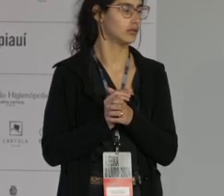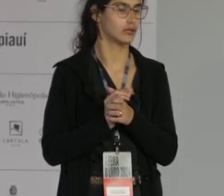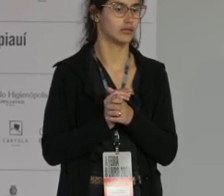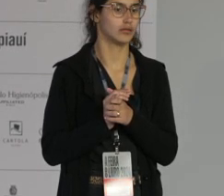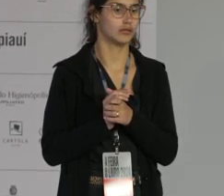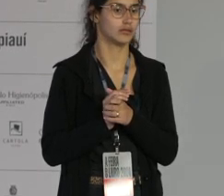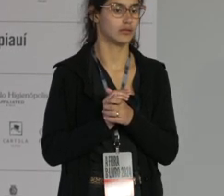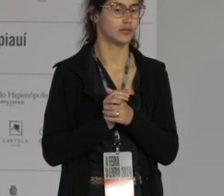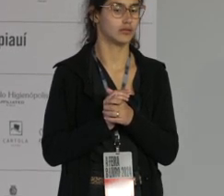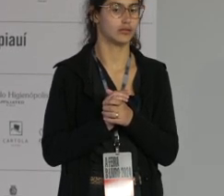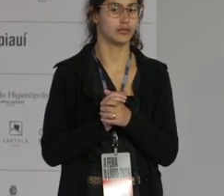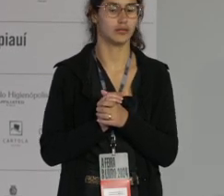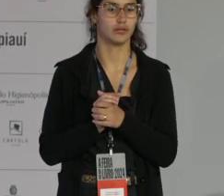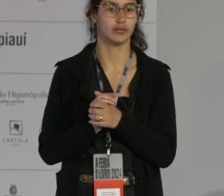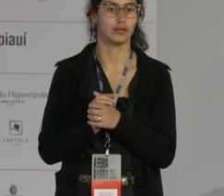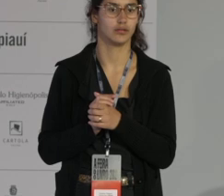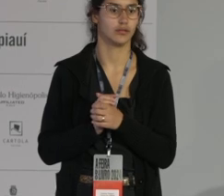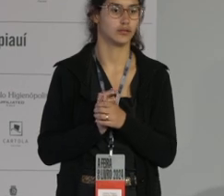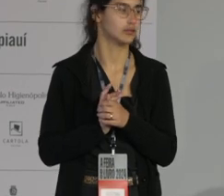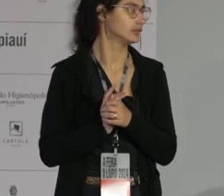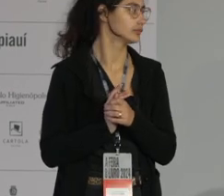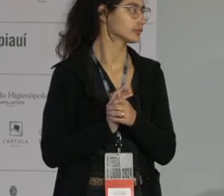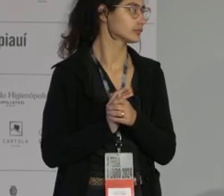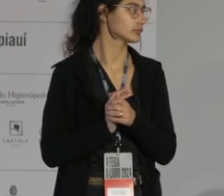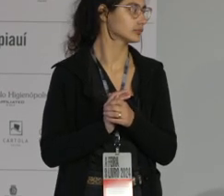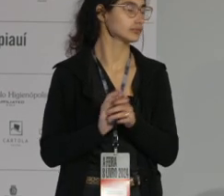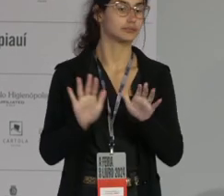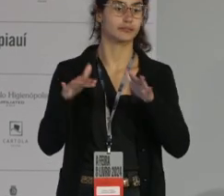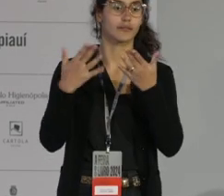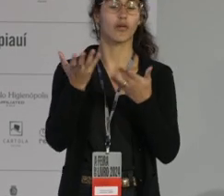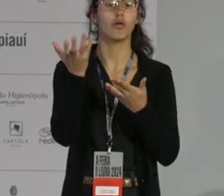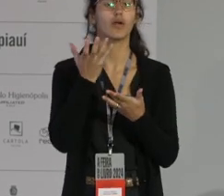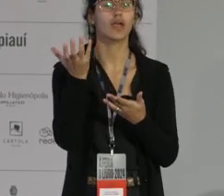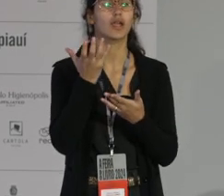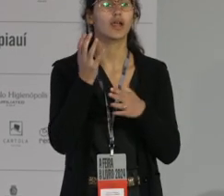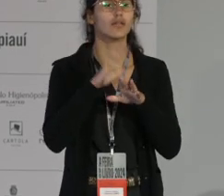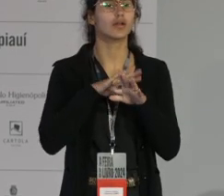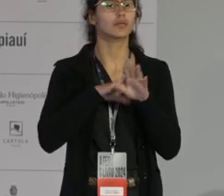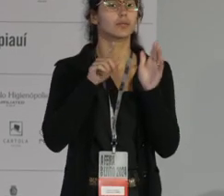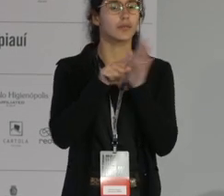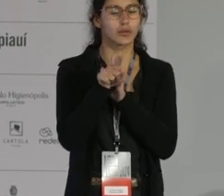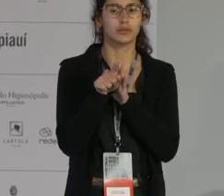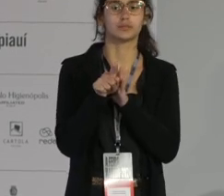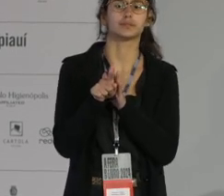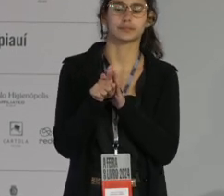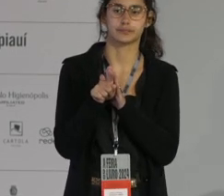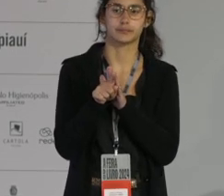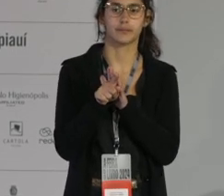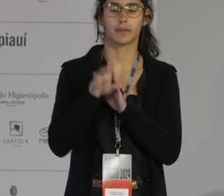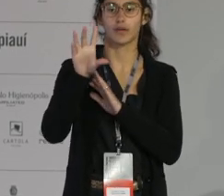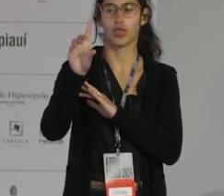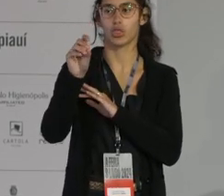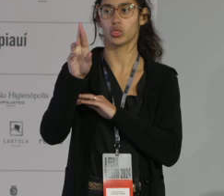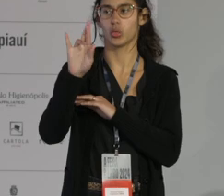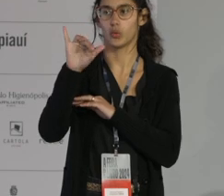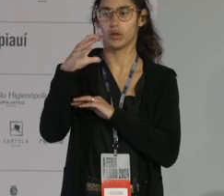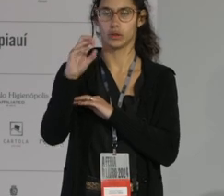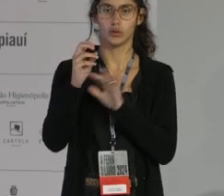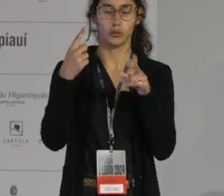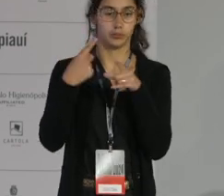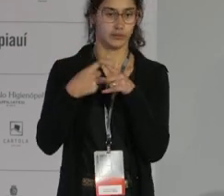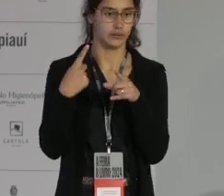Oi, alô? Opa. Então, eu queria fazer uma pergunta para o Odorico, porque